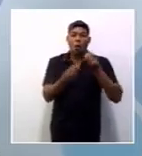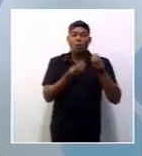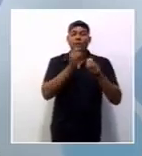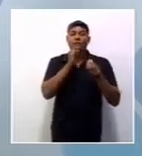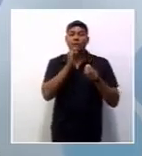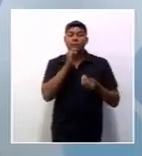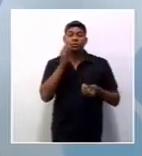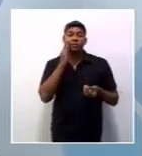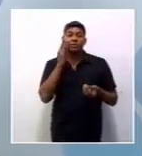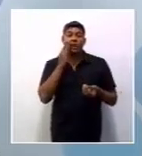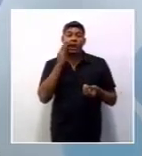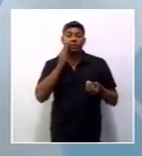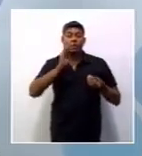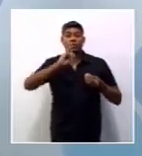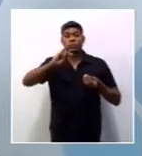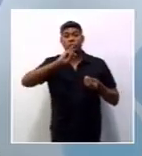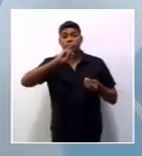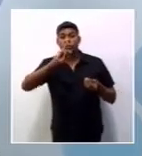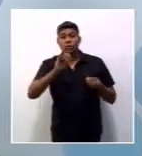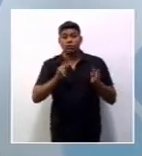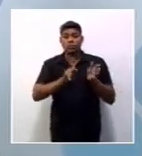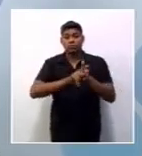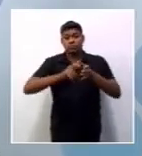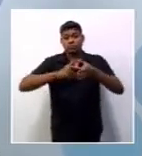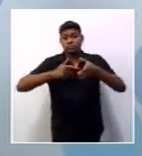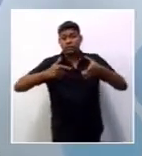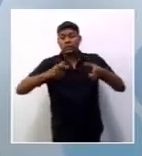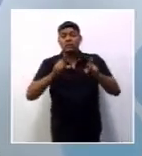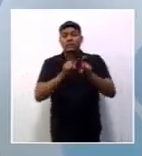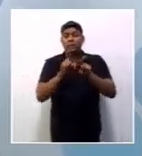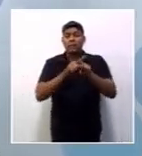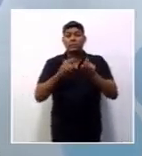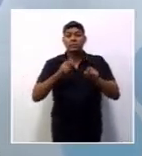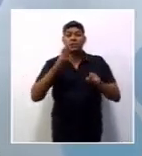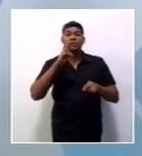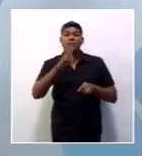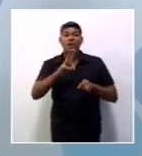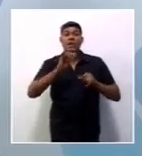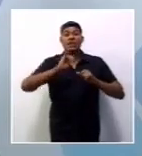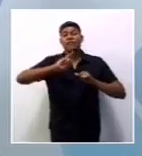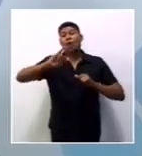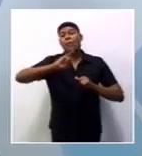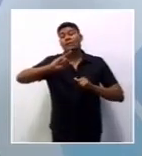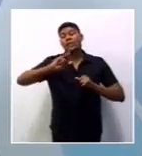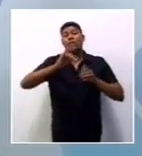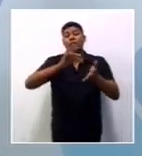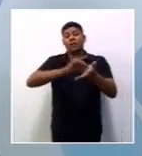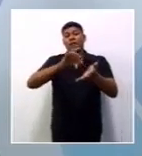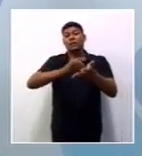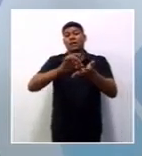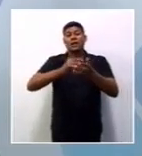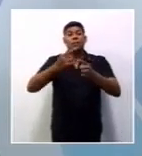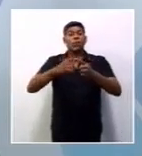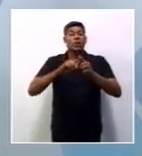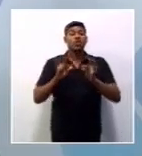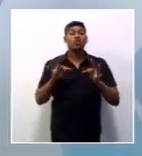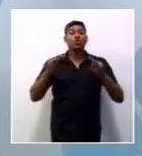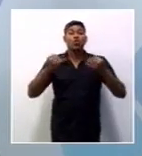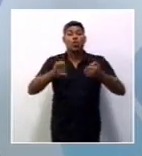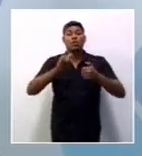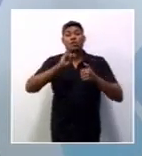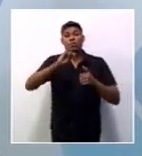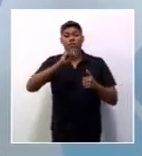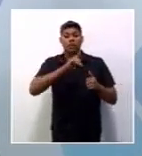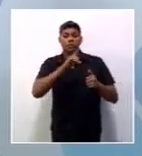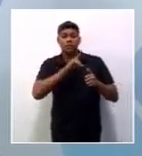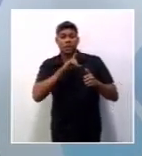que, mesmo quando é noticiado por um meio grande, a gente também tem que conferir se essa informação é verdadeira. Porque todas as informações vêm de fontes,